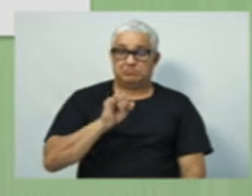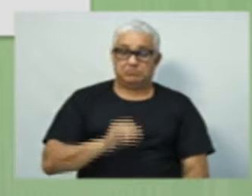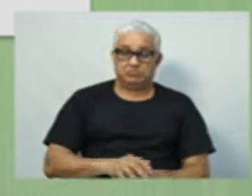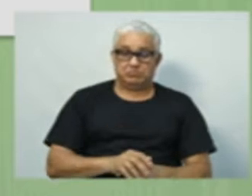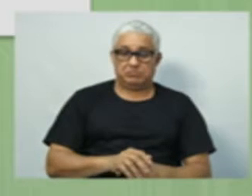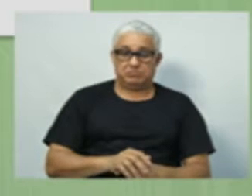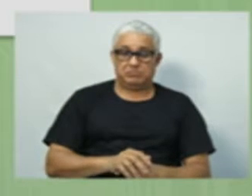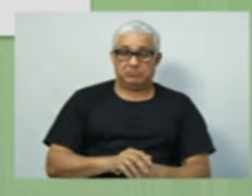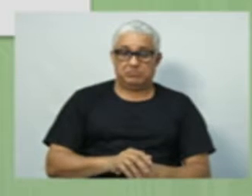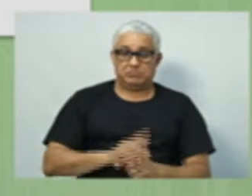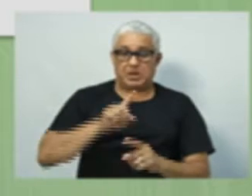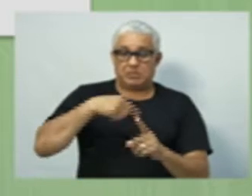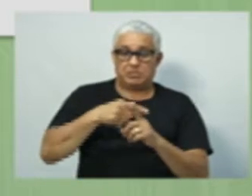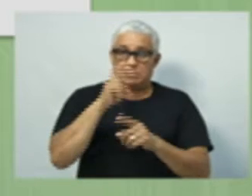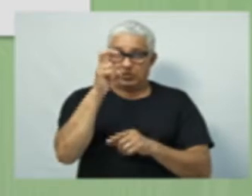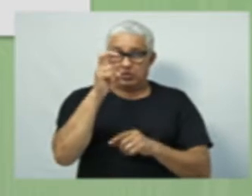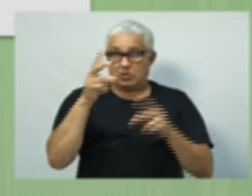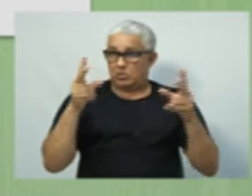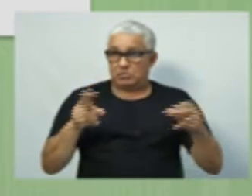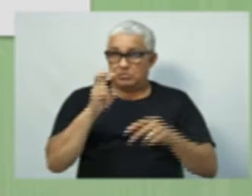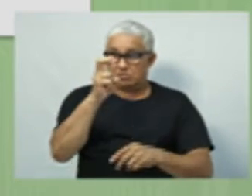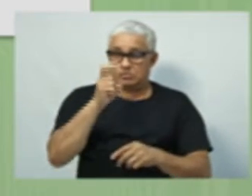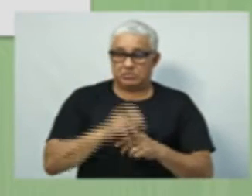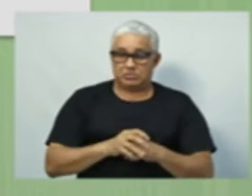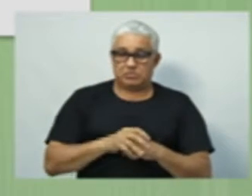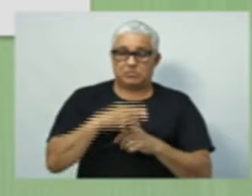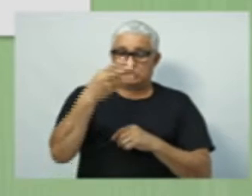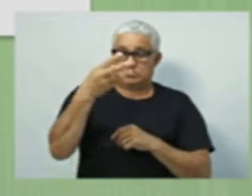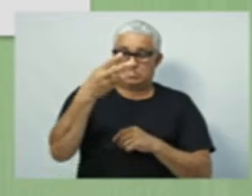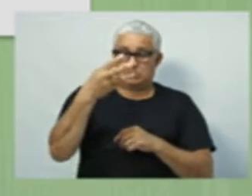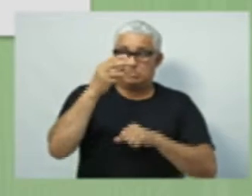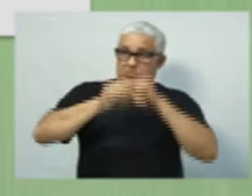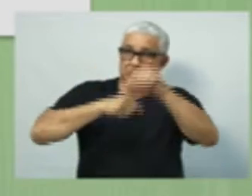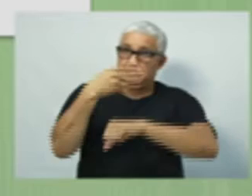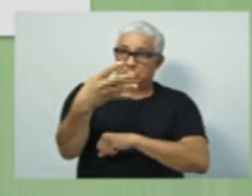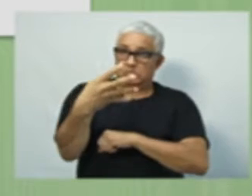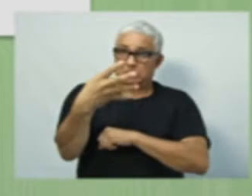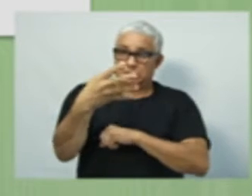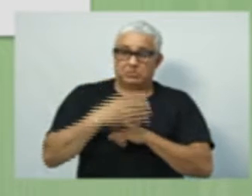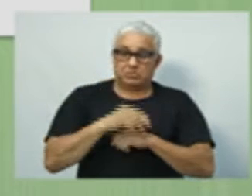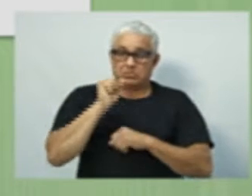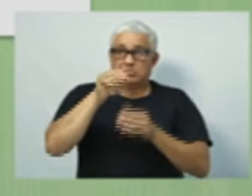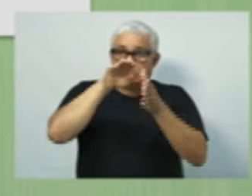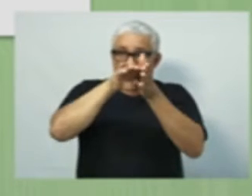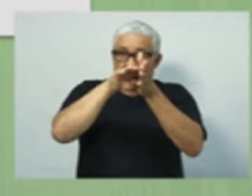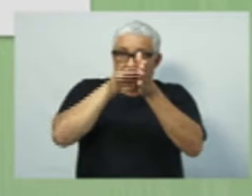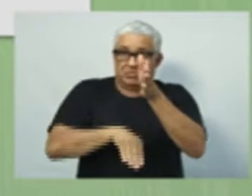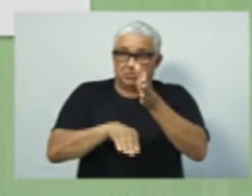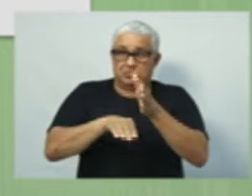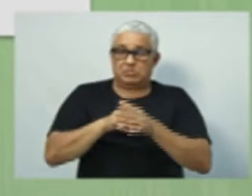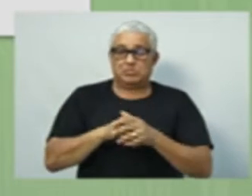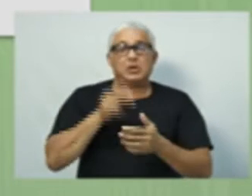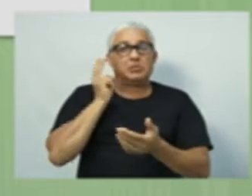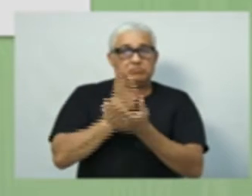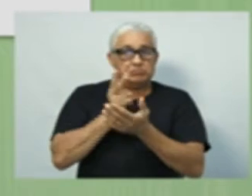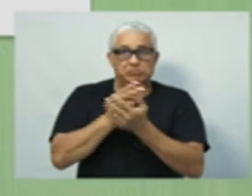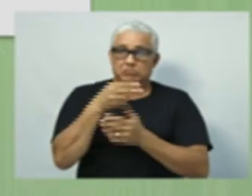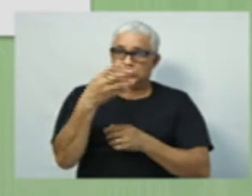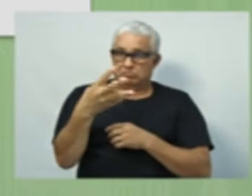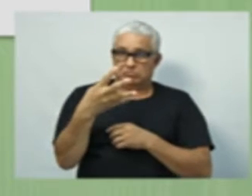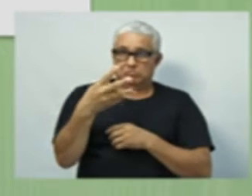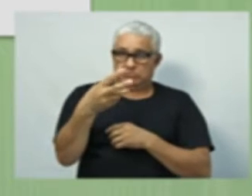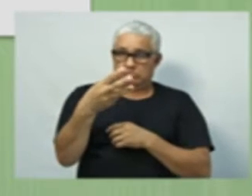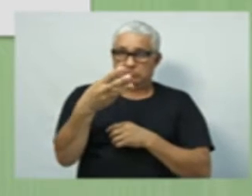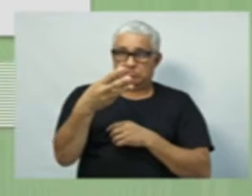5 maior igual a 5 o três aqui virar 4 se for menor jeito que é ele permanece do mesmo